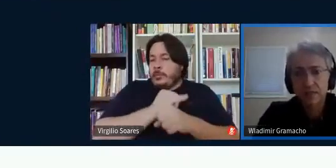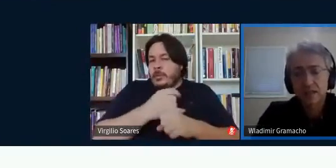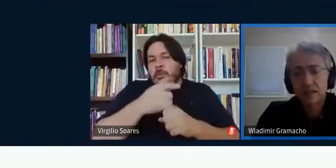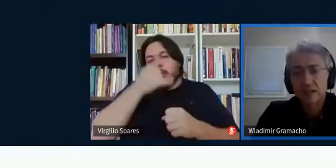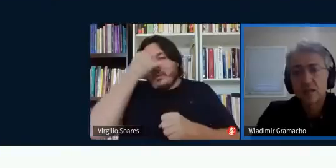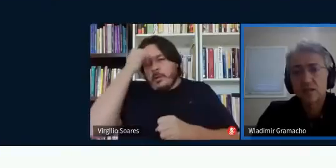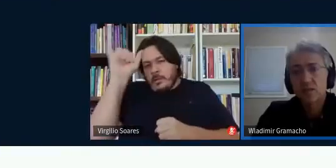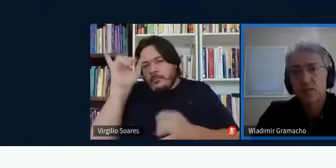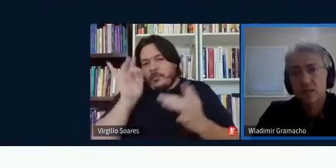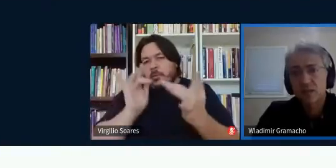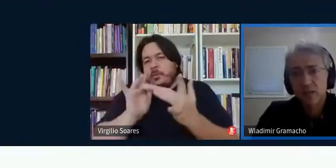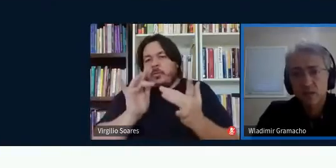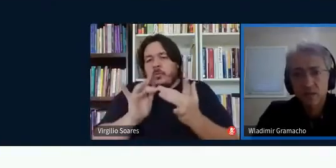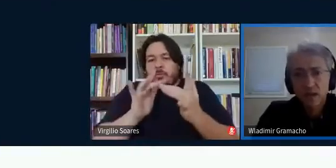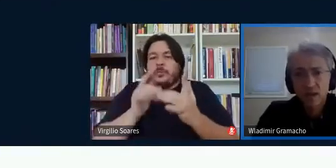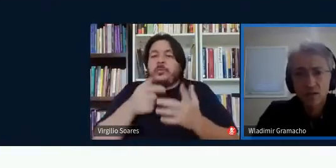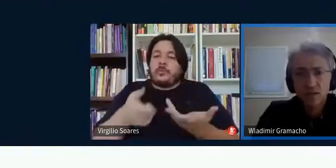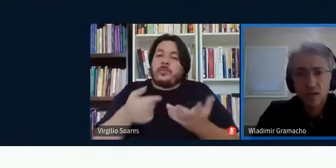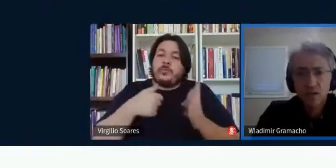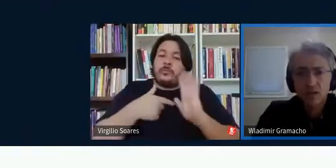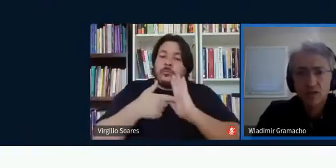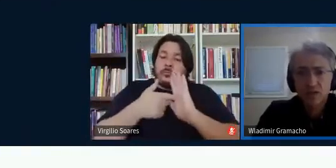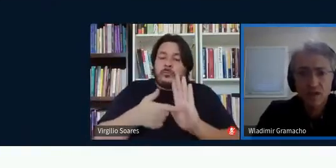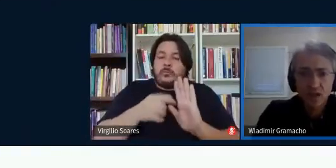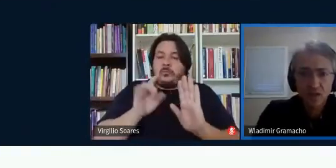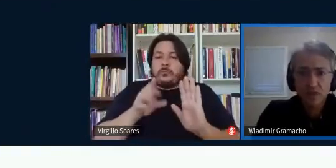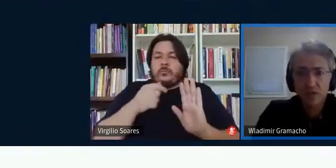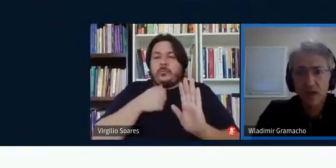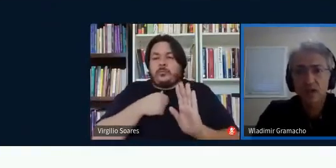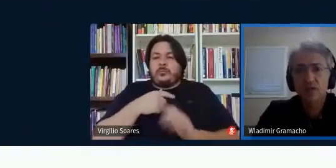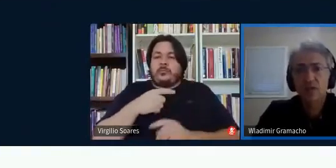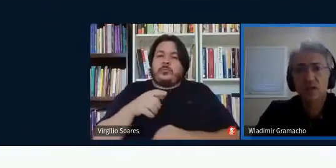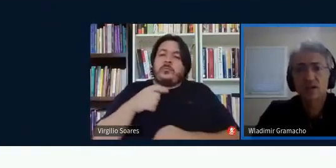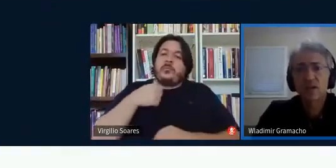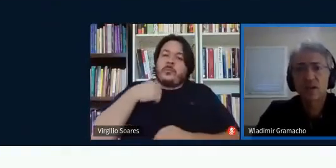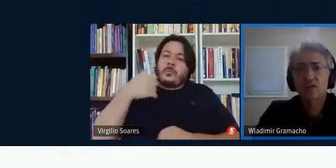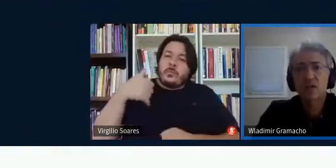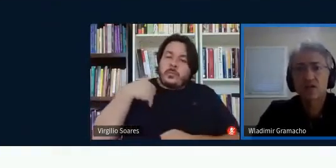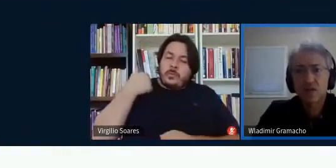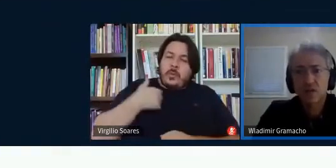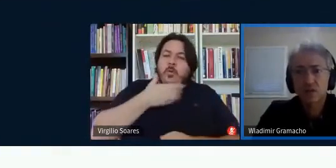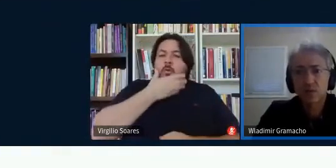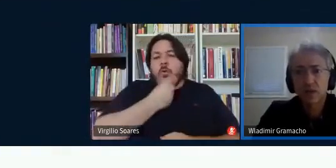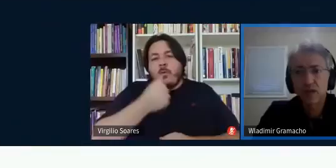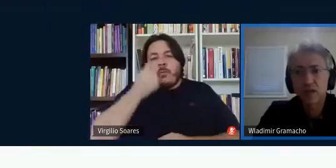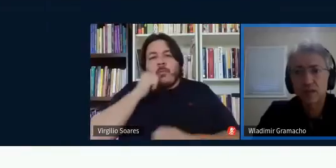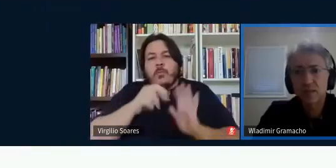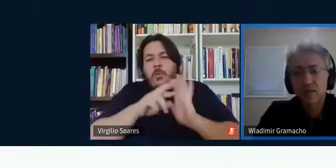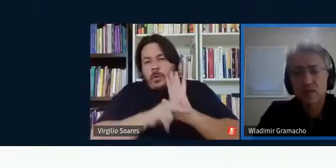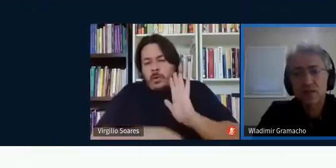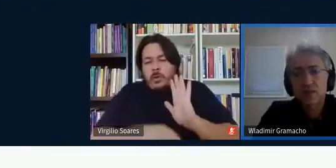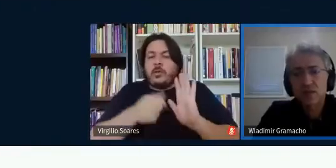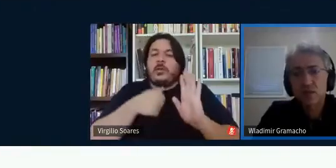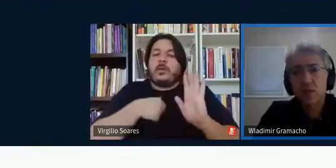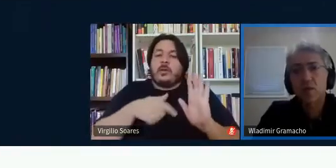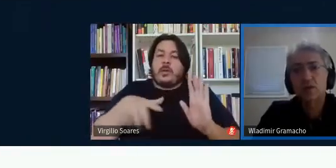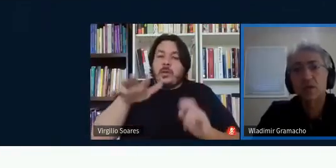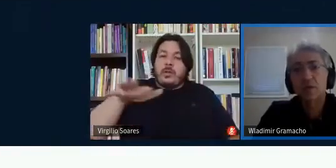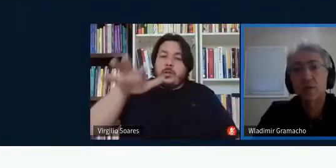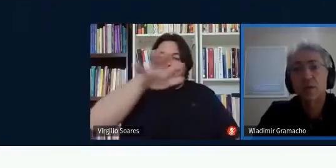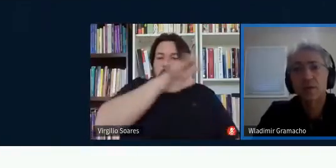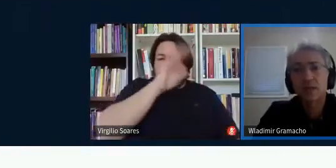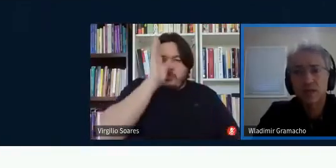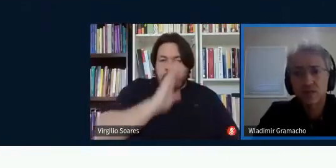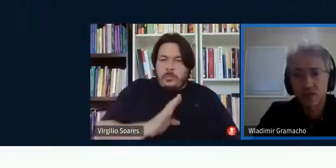interpessoal. Então, a nossa amostra ela vai cuidar de ter cotas de sexo, idade, escolaridade, região do país, mas a gente não tem uma